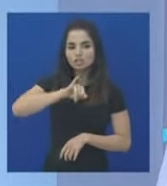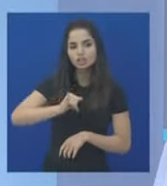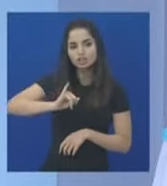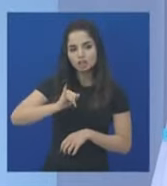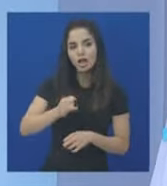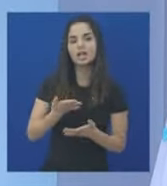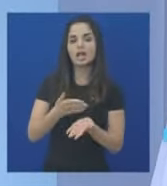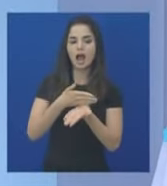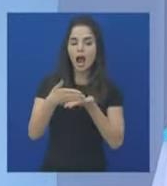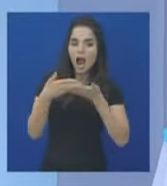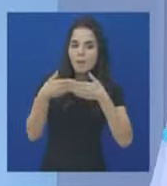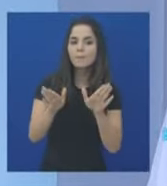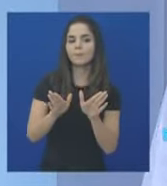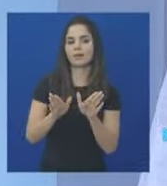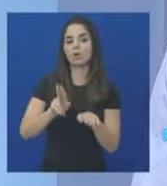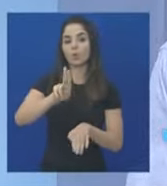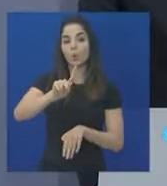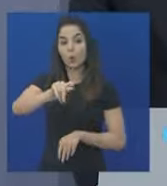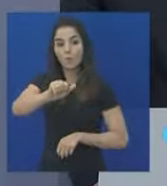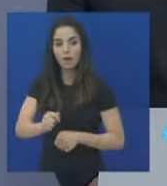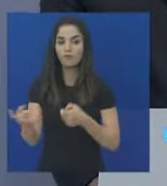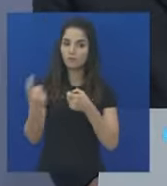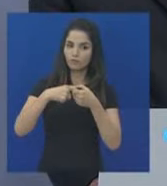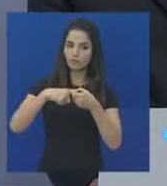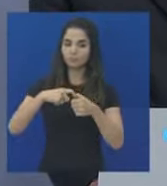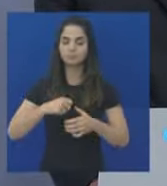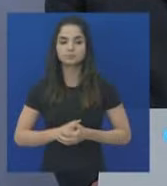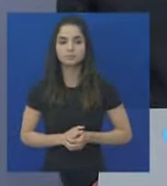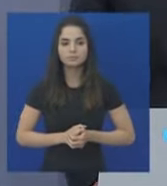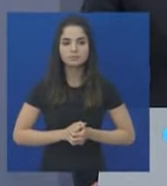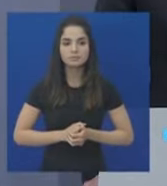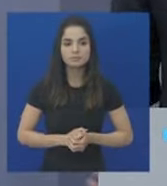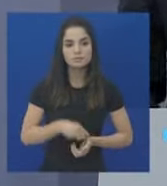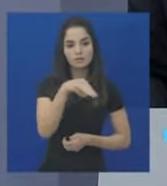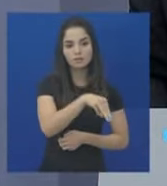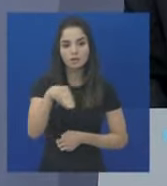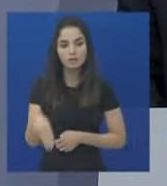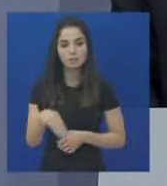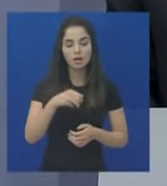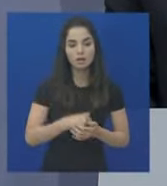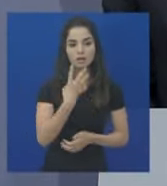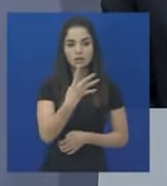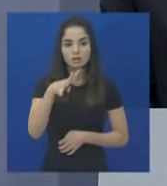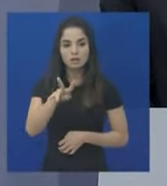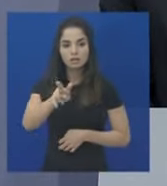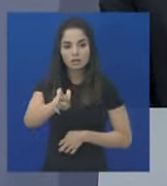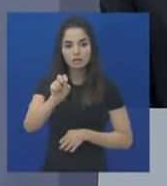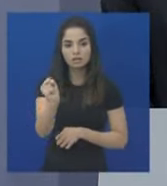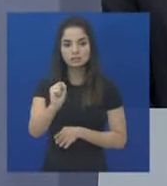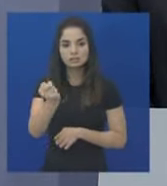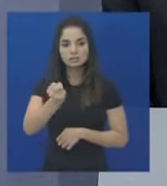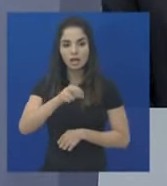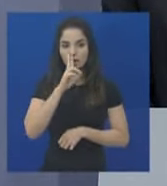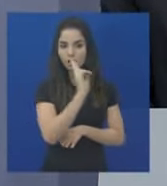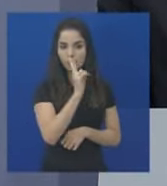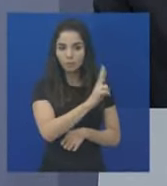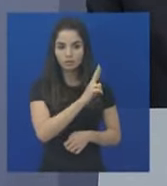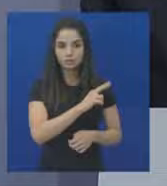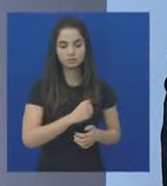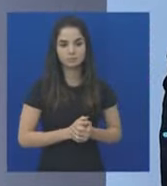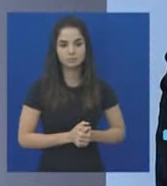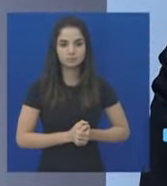reabertura da UPA do Parque Burne. Obrigado, candidato. Candidato Marquinho Mendes, o senhor tem 45 segundos para a réplica a